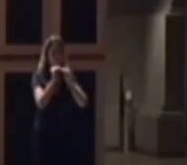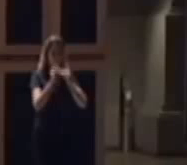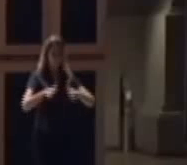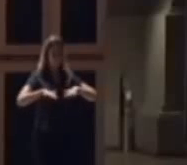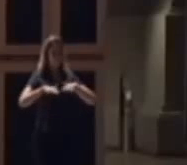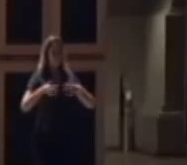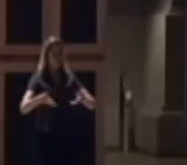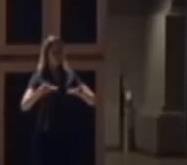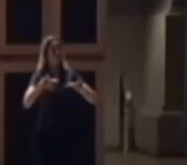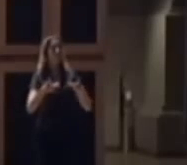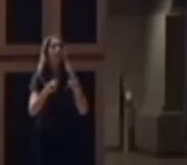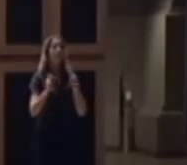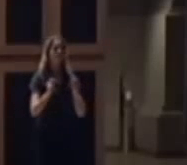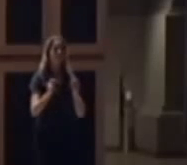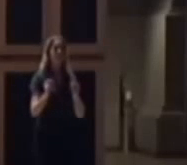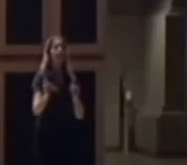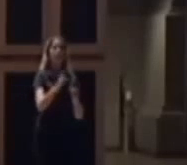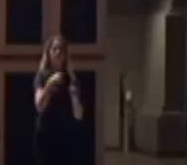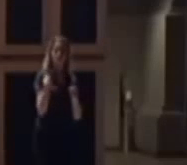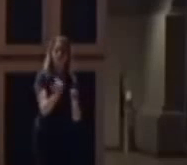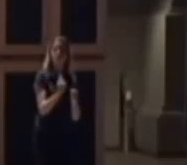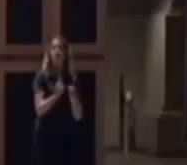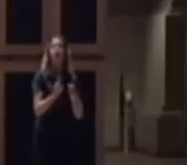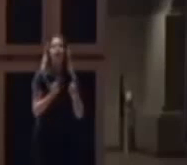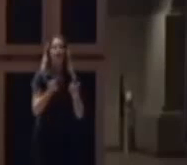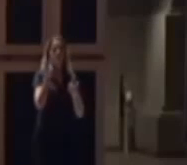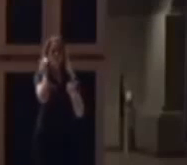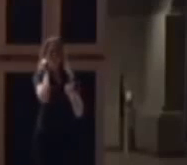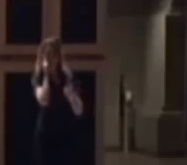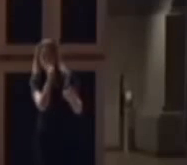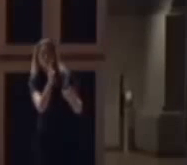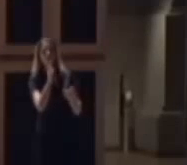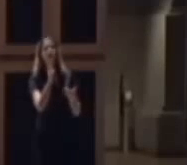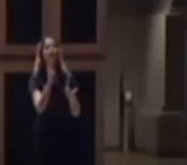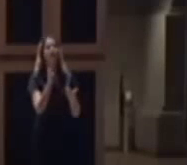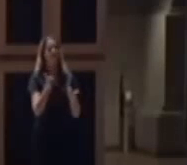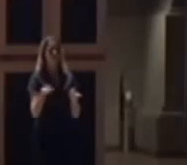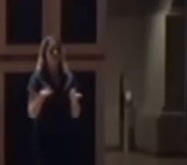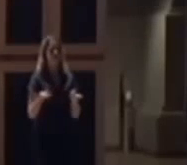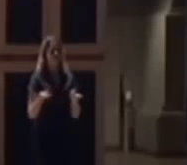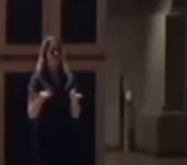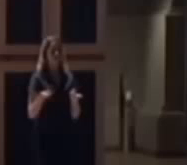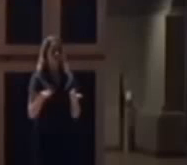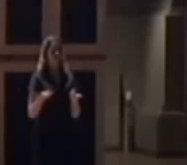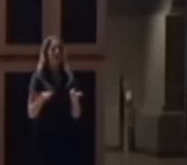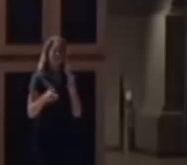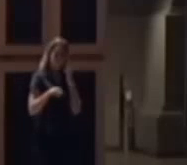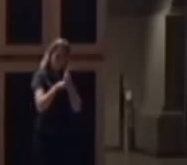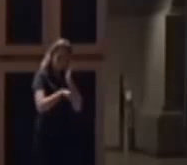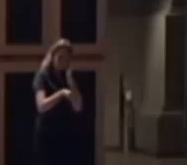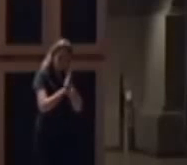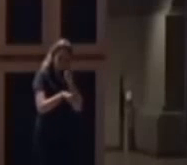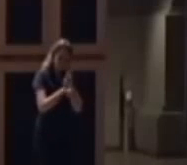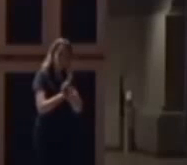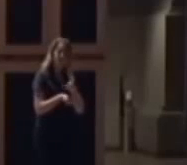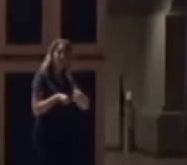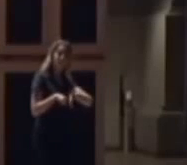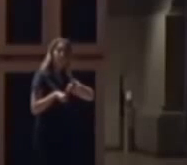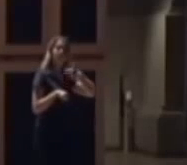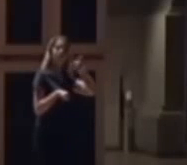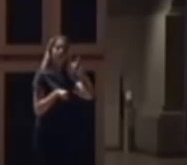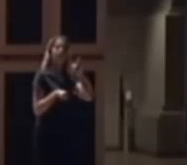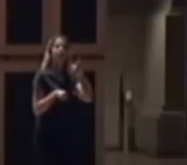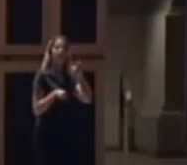tenha uma eficiência cada vez maior e que a gente, então, possa ter também uma participação cada vez maior dos